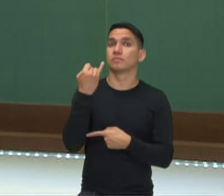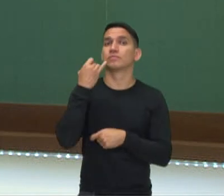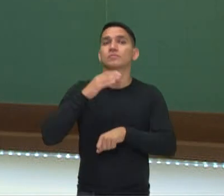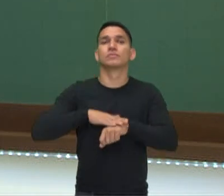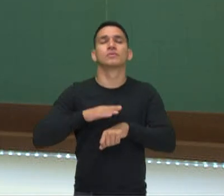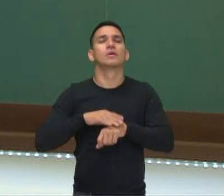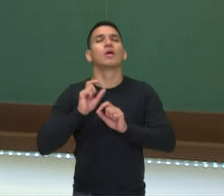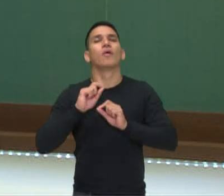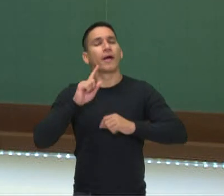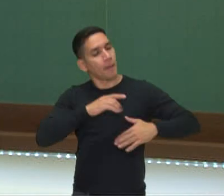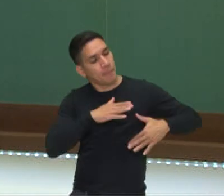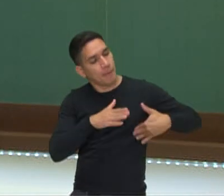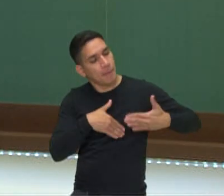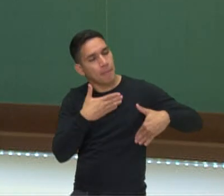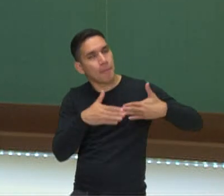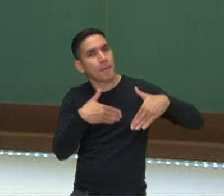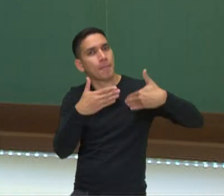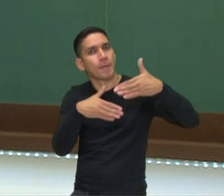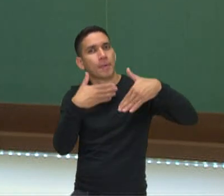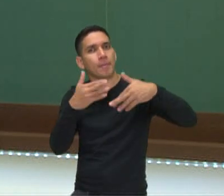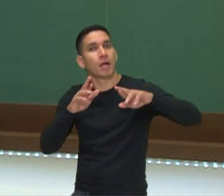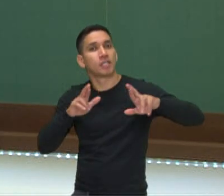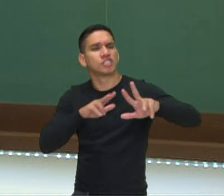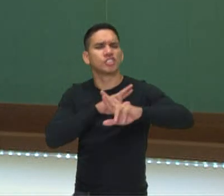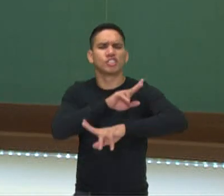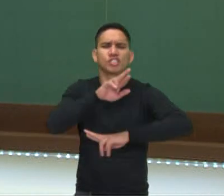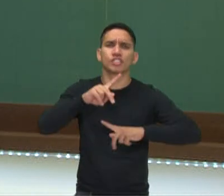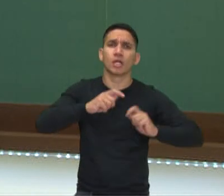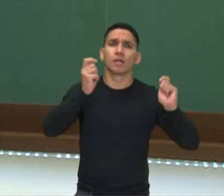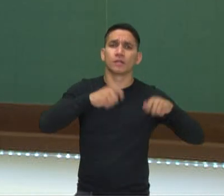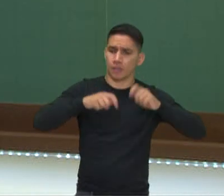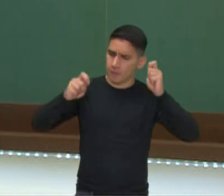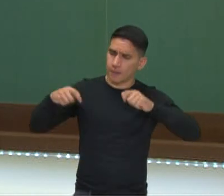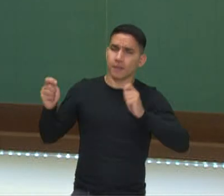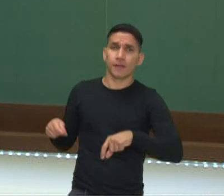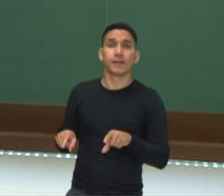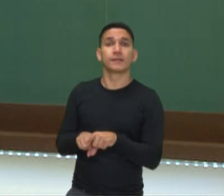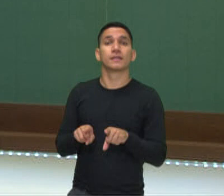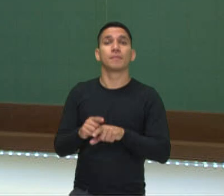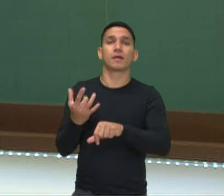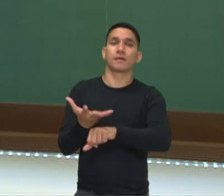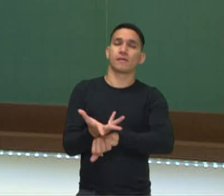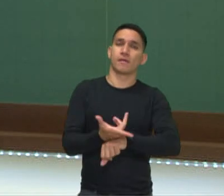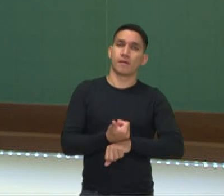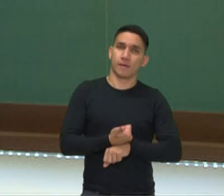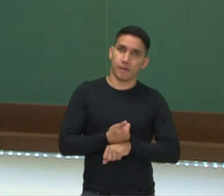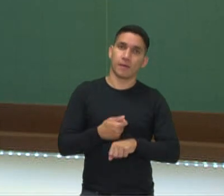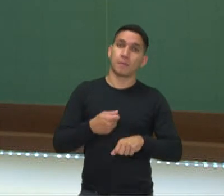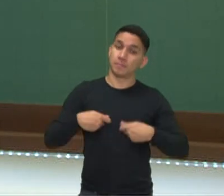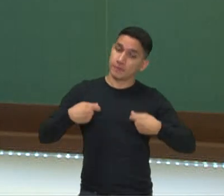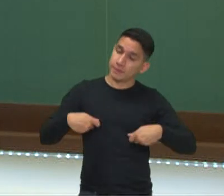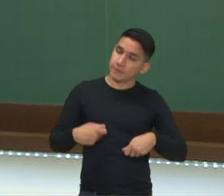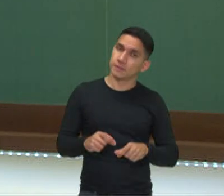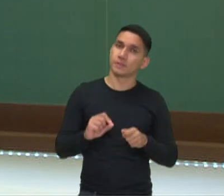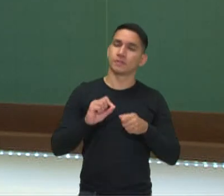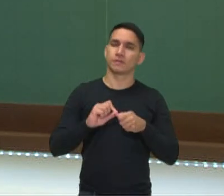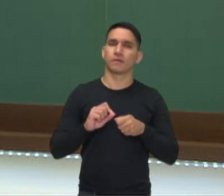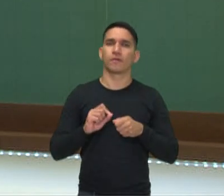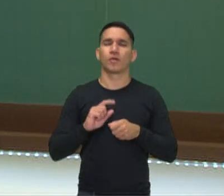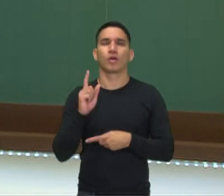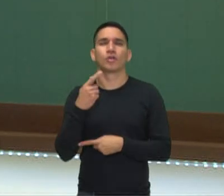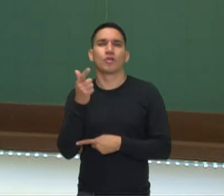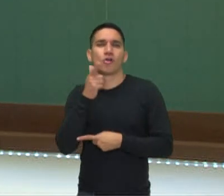para desenvolver essas diferentes competências e também as habilidades necessárias para a